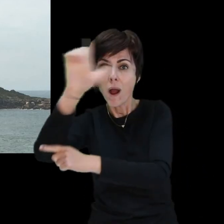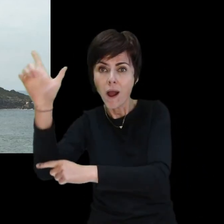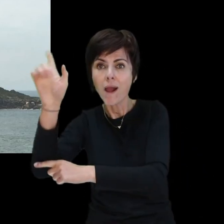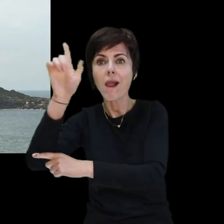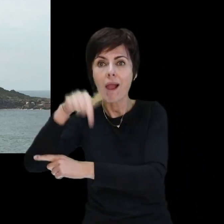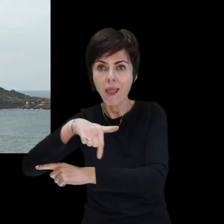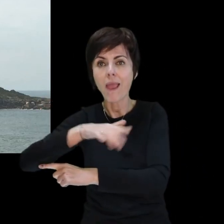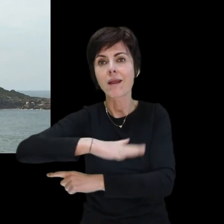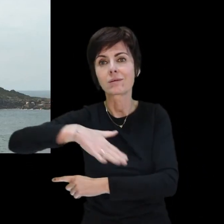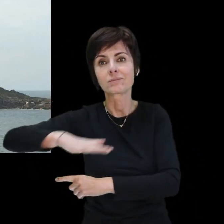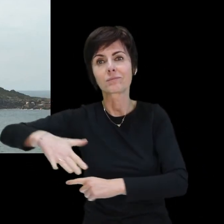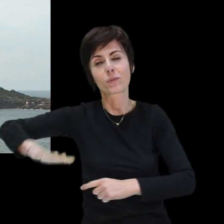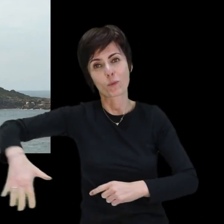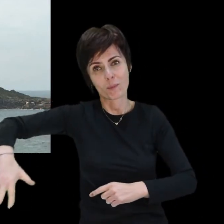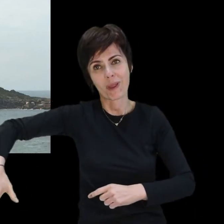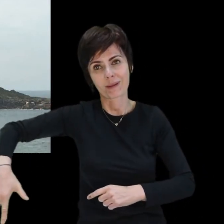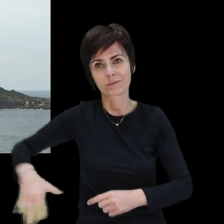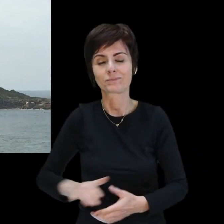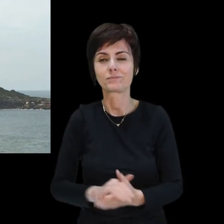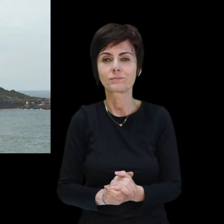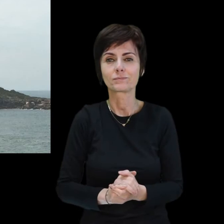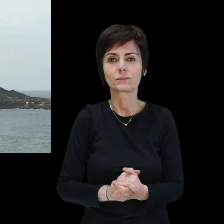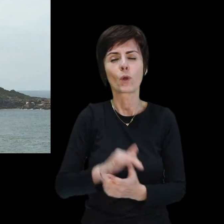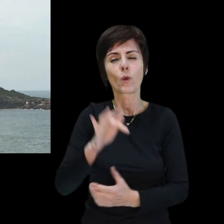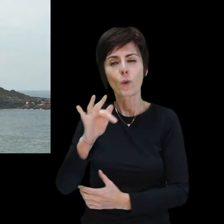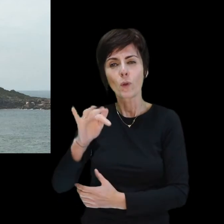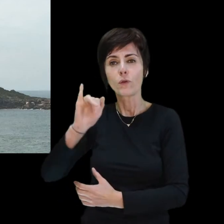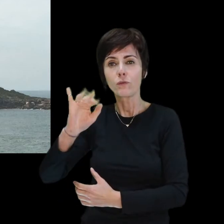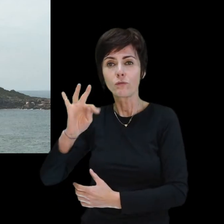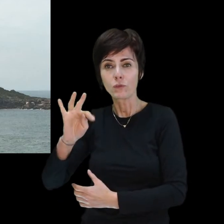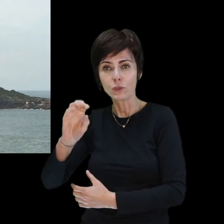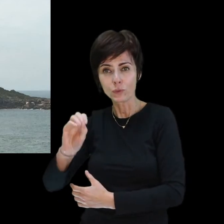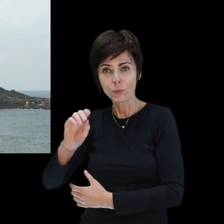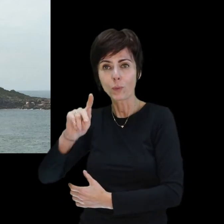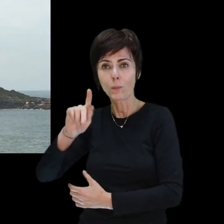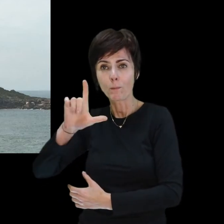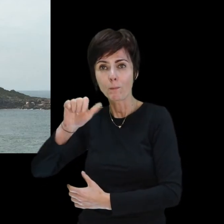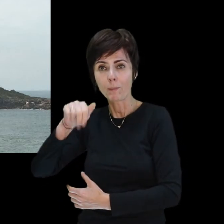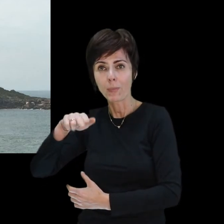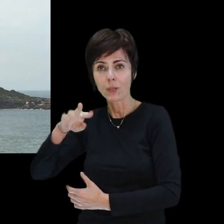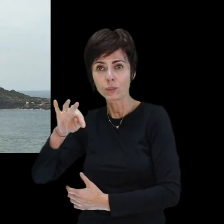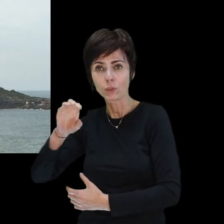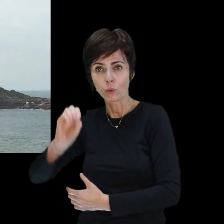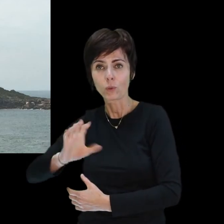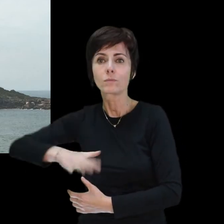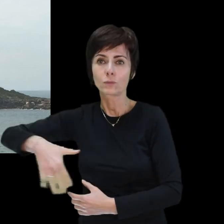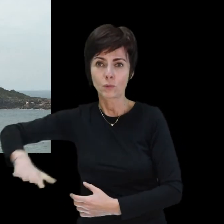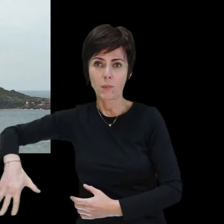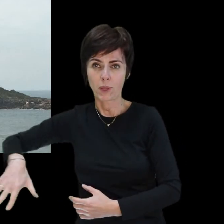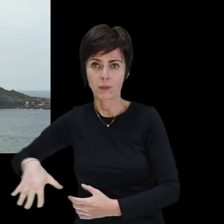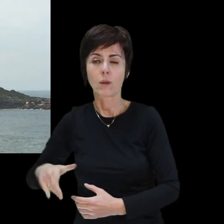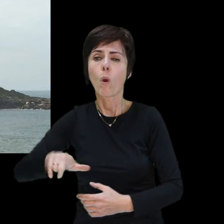manutenção do oxigênio na atmosfera, é realmente do fitoplâncton marinho. Uma outra coisa importante que a gente não se dá conta é que o oxigênio ele também